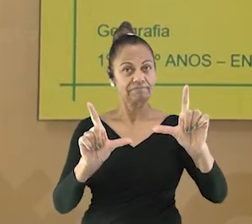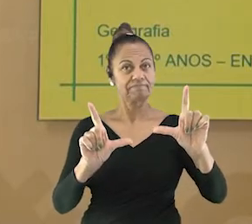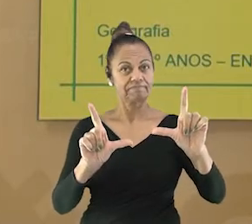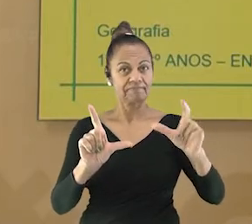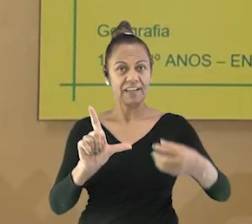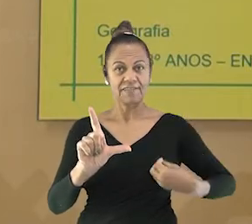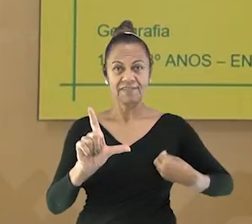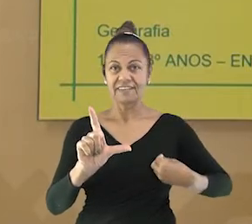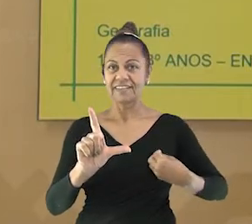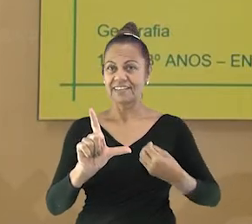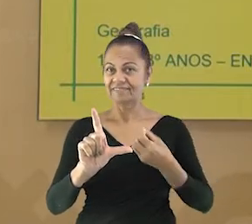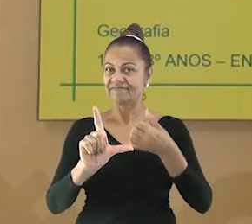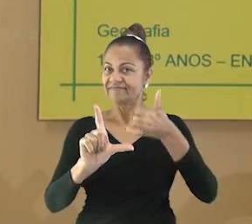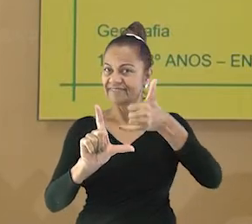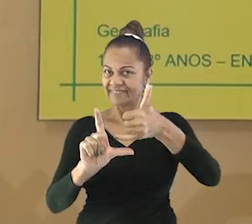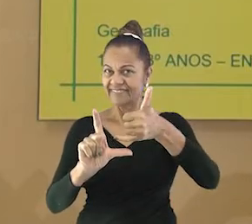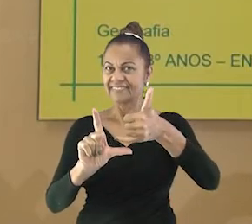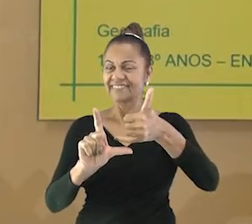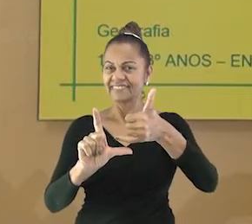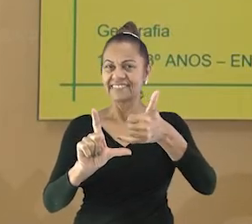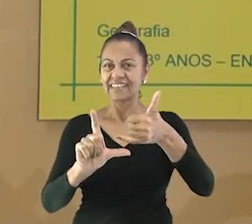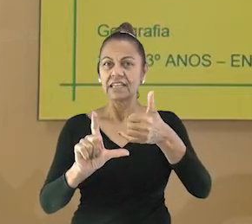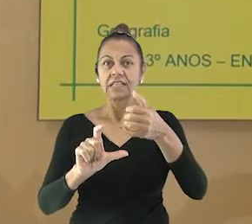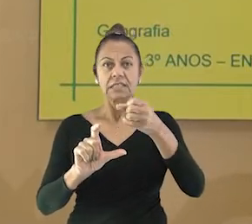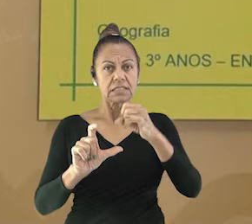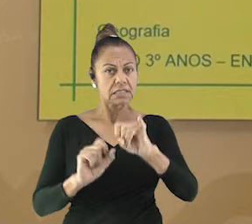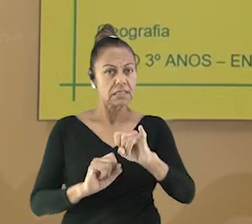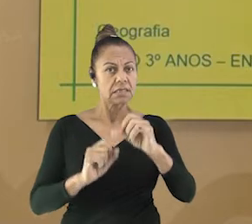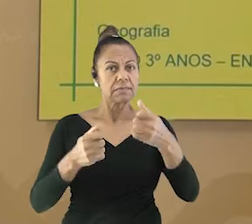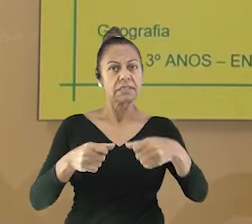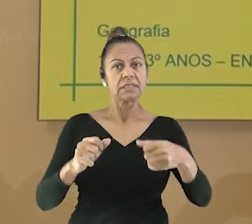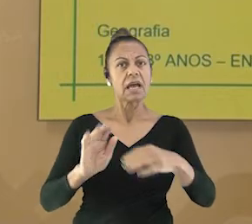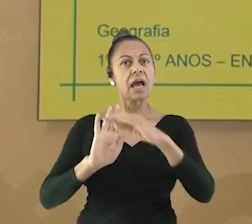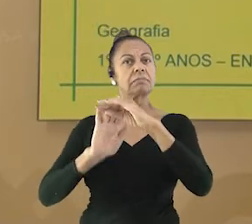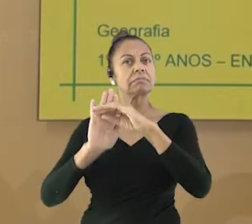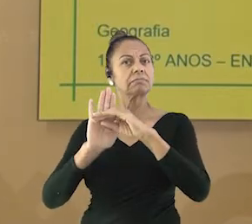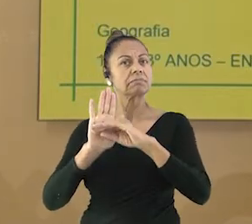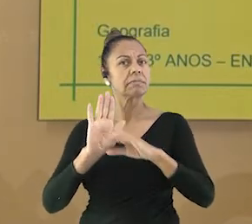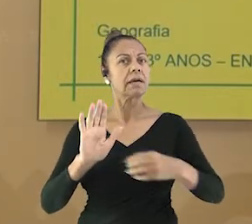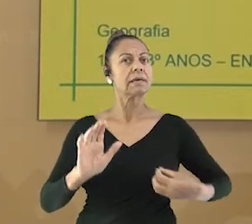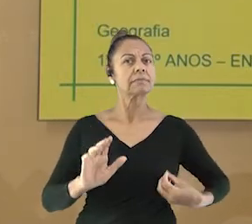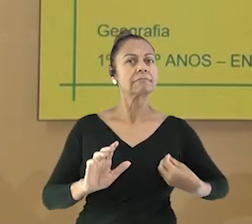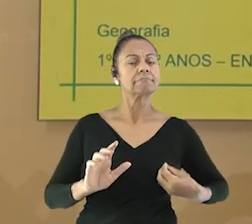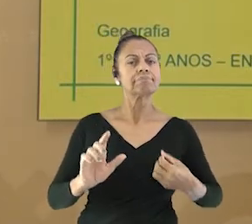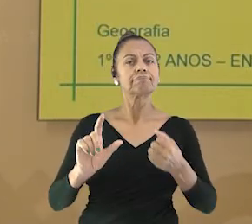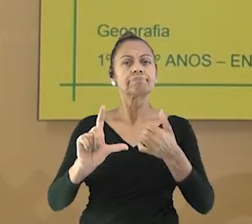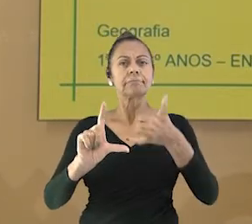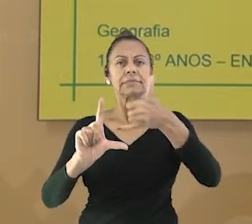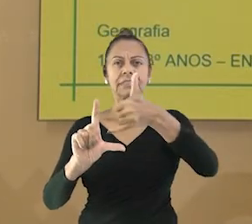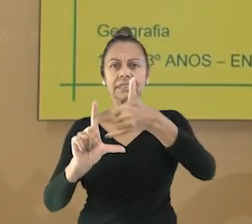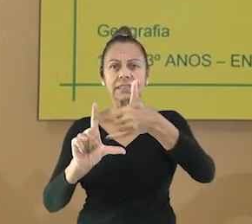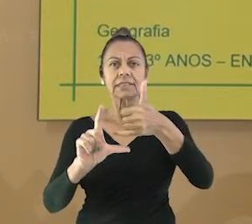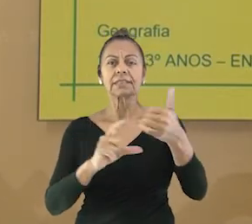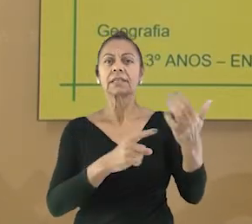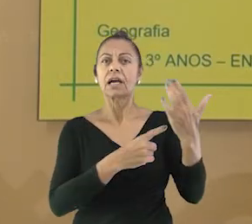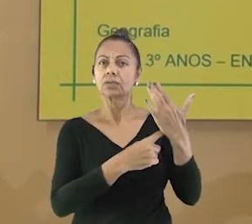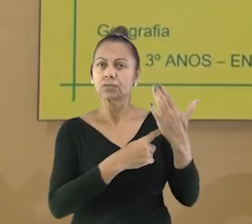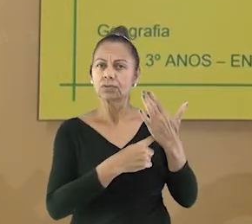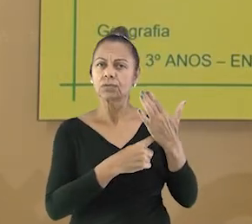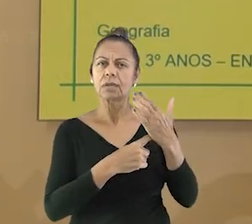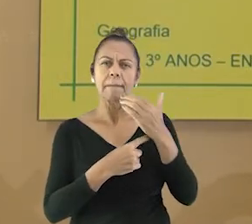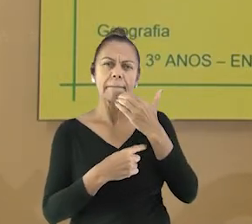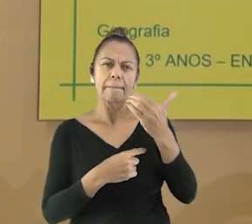Code que aparece ali, no canto da tela, tá bom? Se precisarem de ajuda para registrar a sua presença, peça ajuda a um